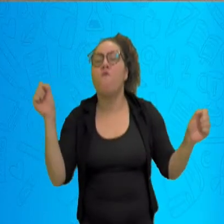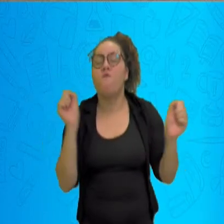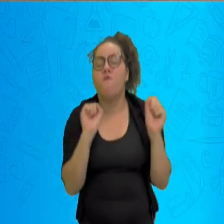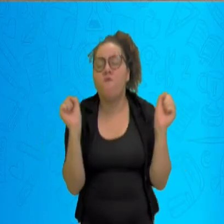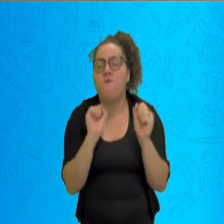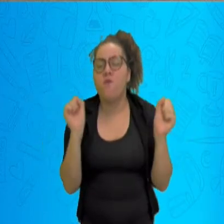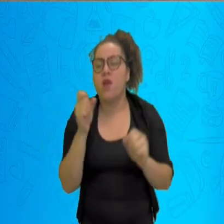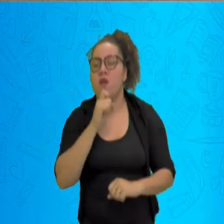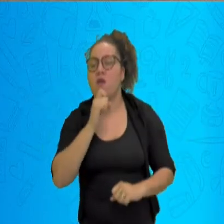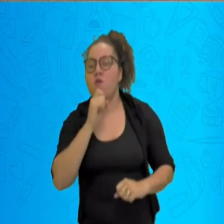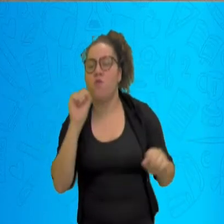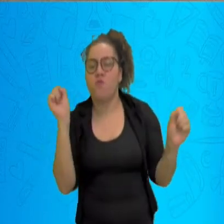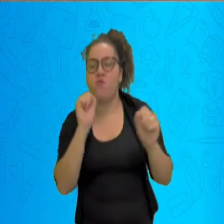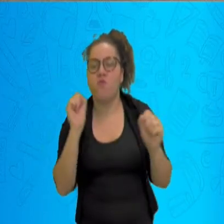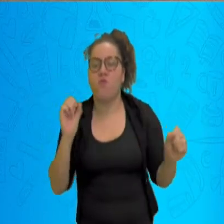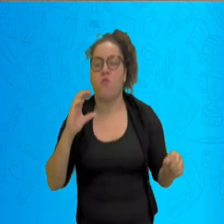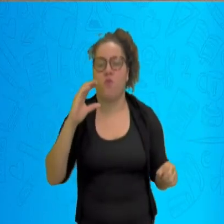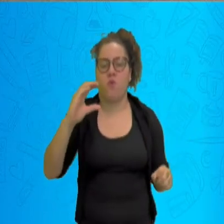refrigeração, foi o